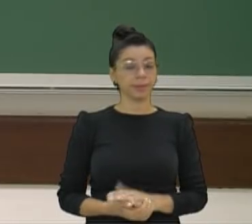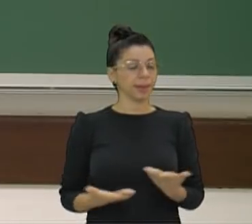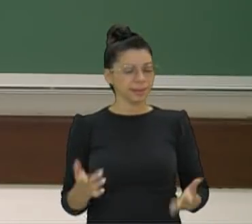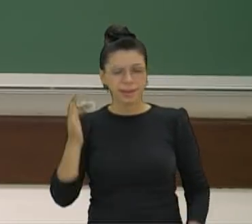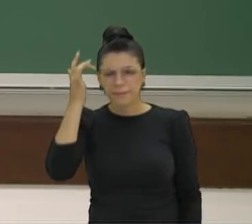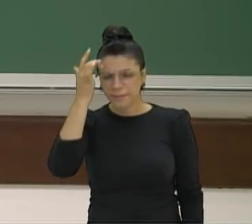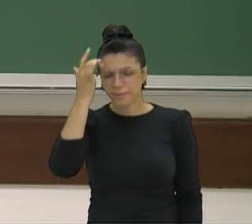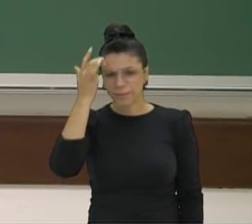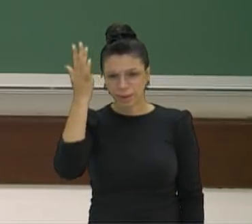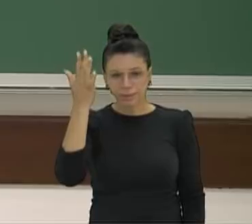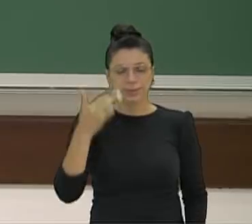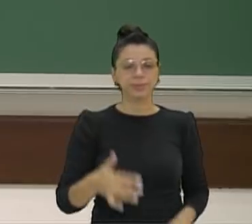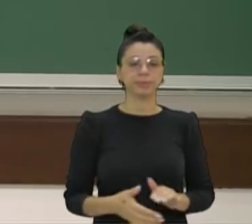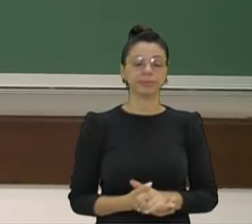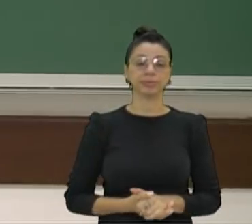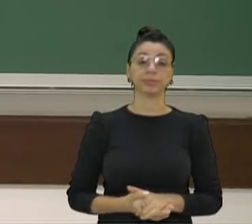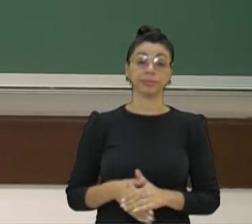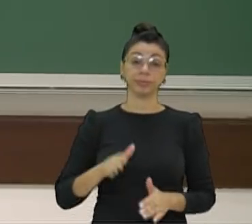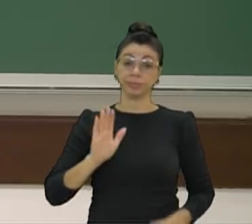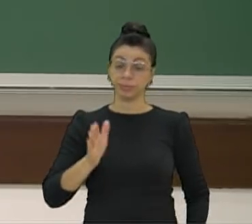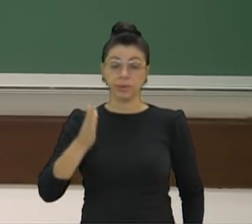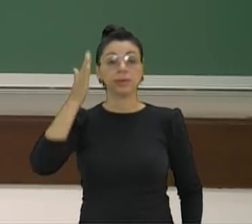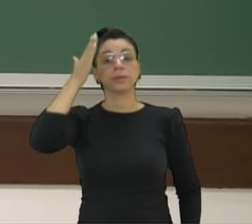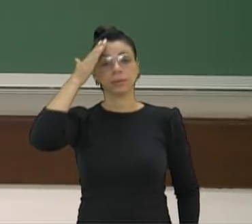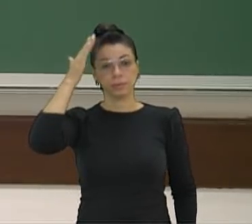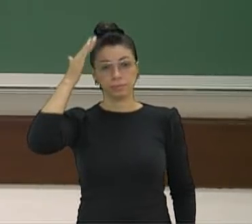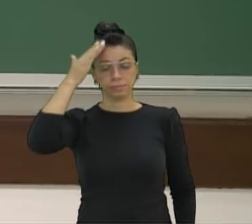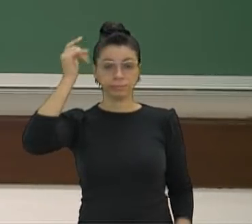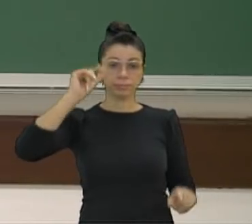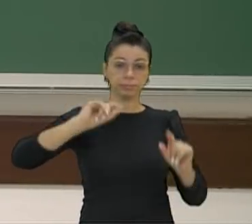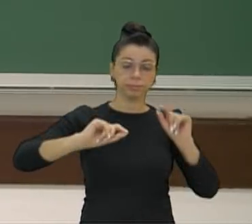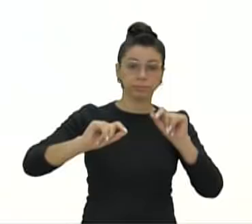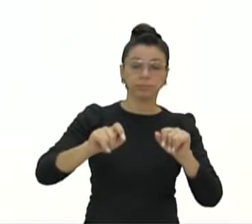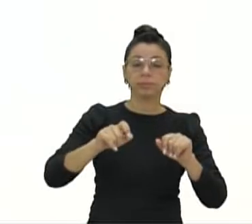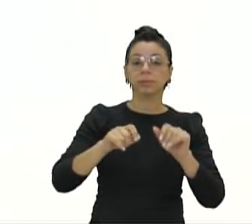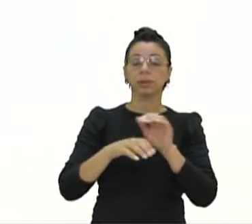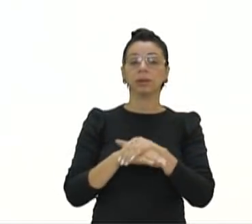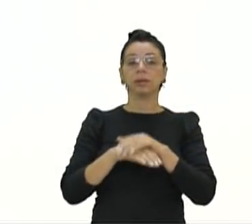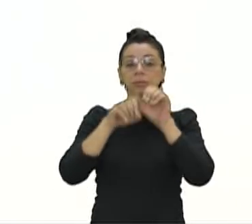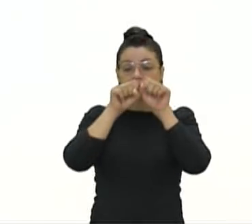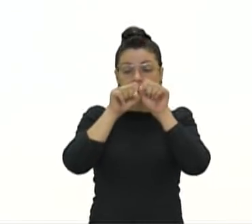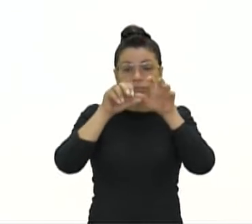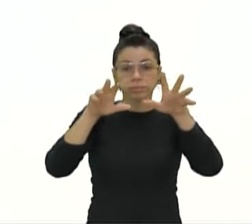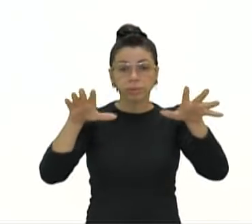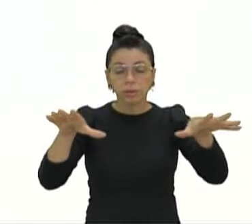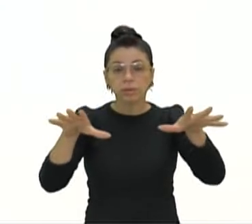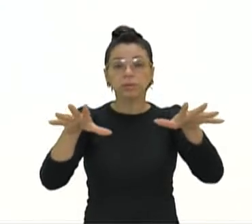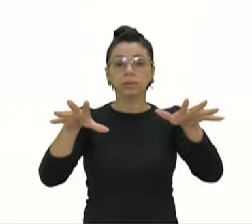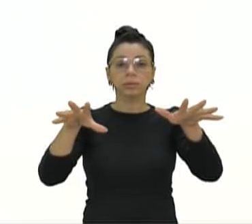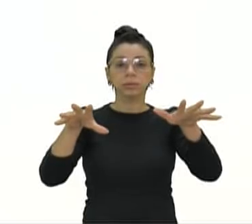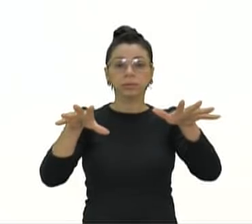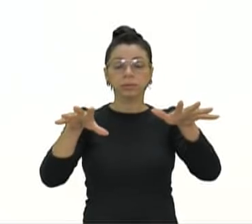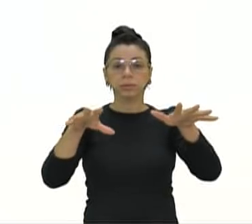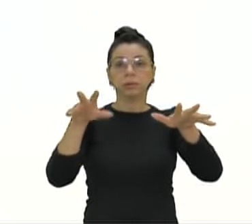Fácil essa, né? A gente já sabe que por gotículas chamados aerossóis, né, que estão em suspensão no